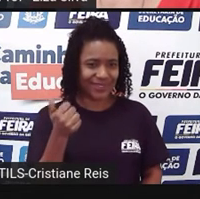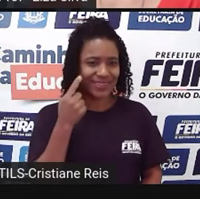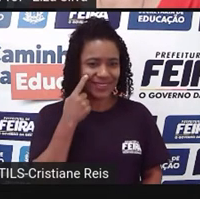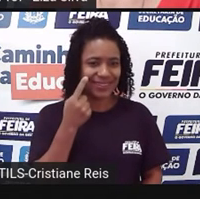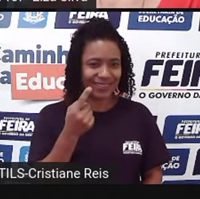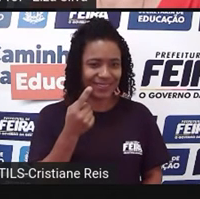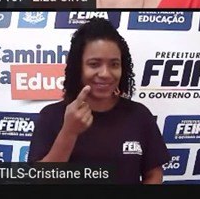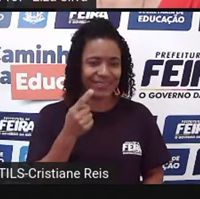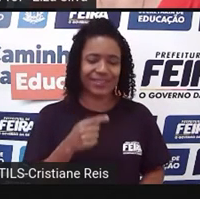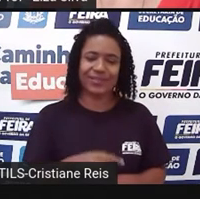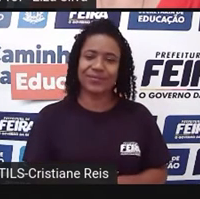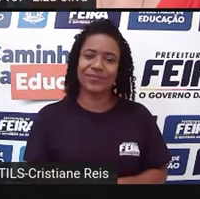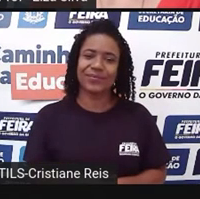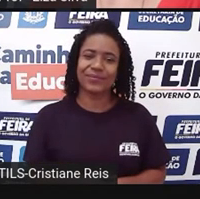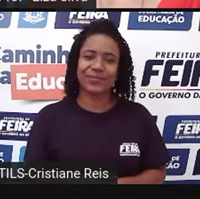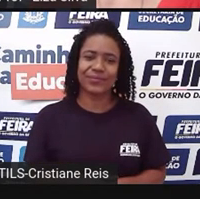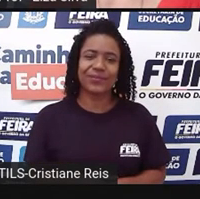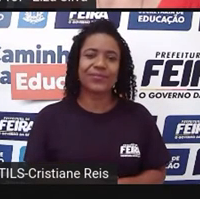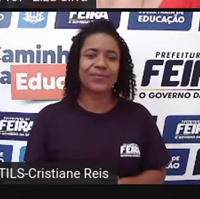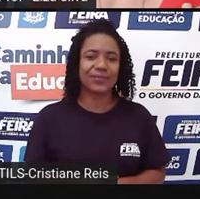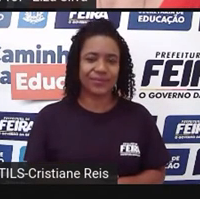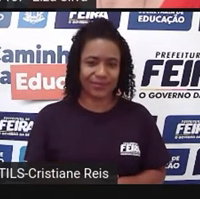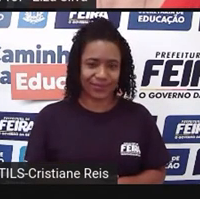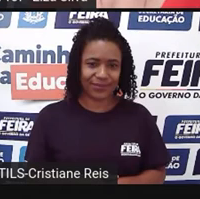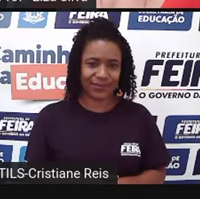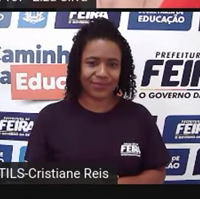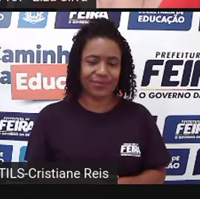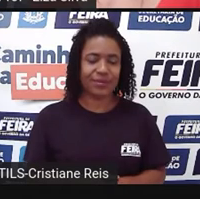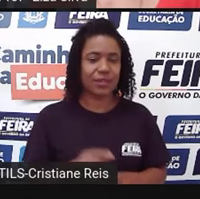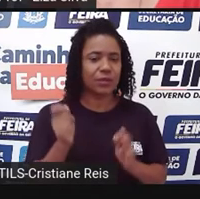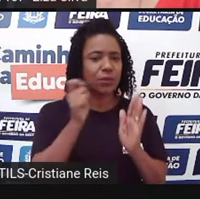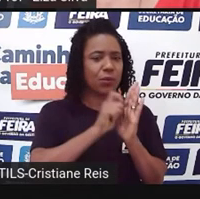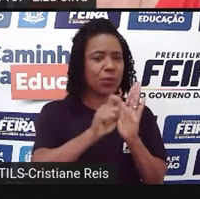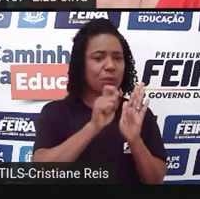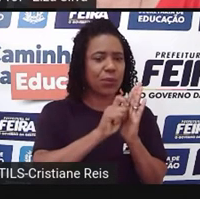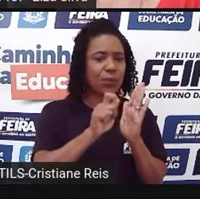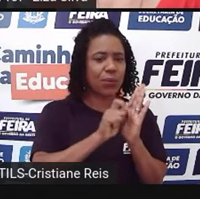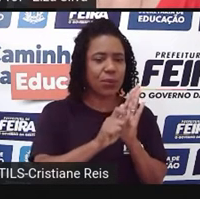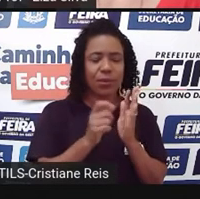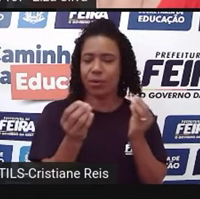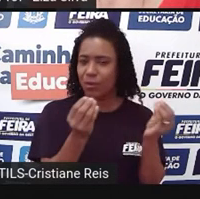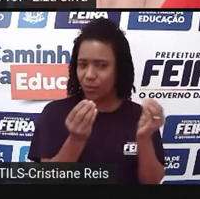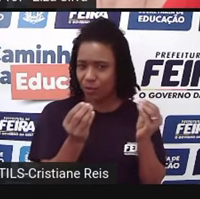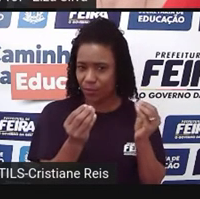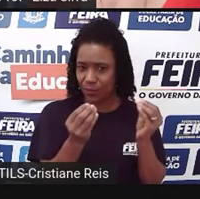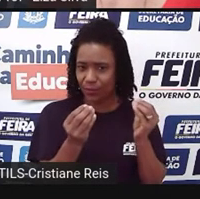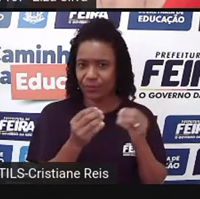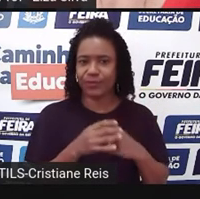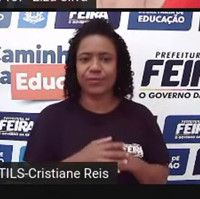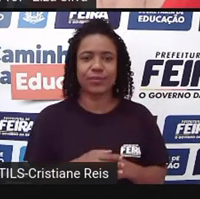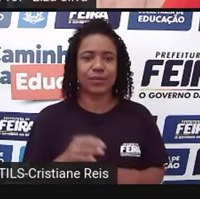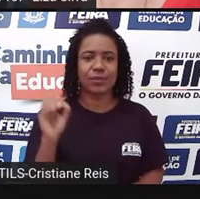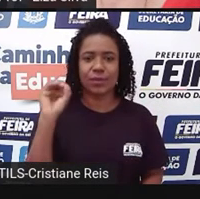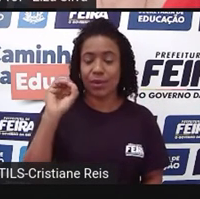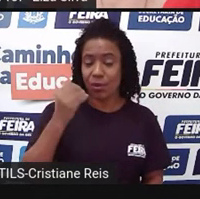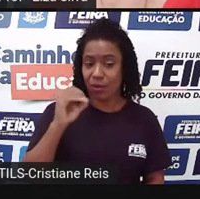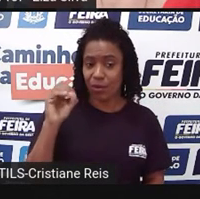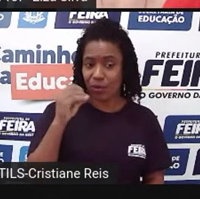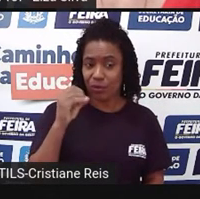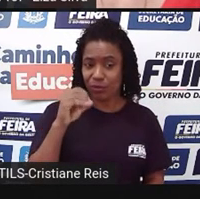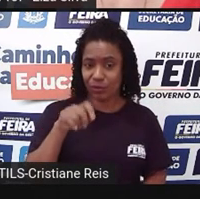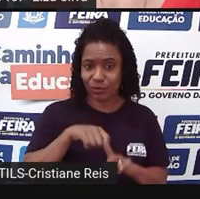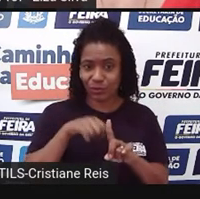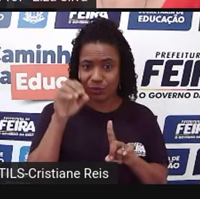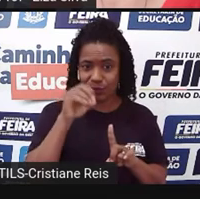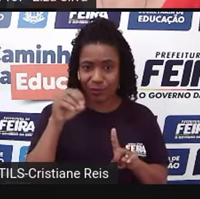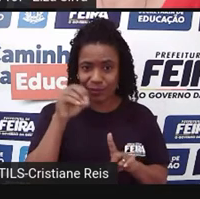G1 bom então escrevendo esta data por extenso fica desta maneira youtuber